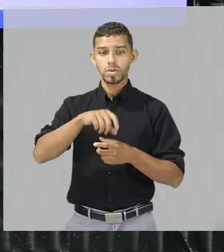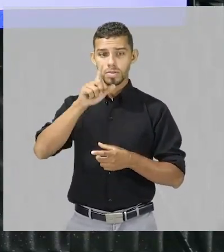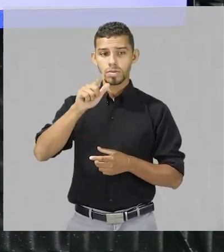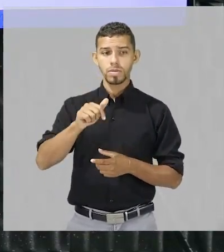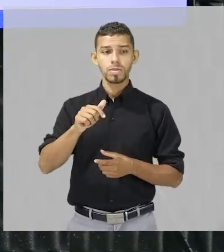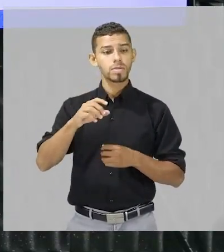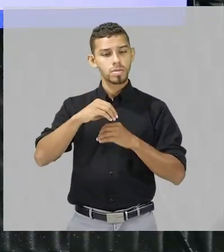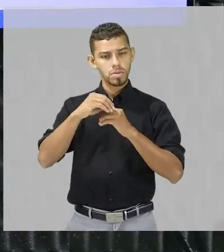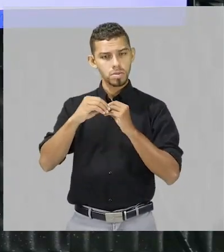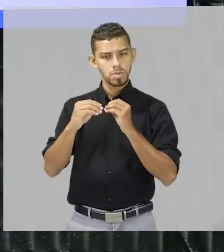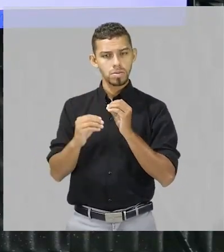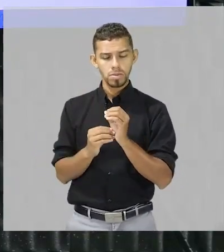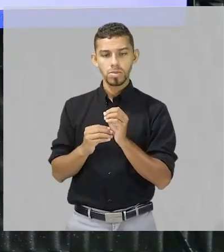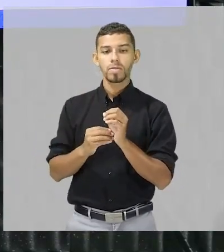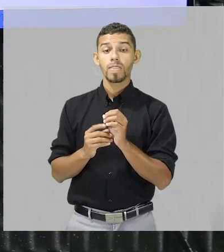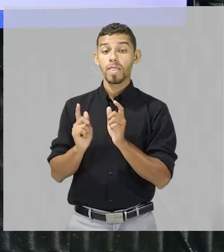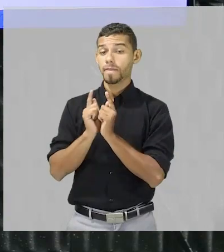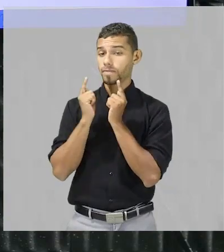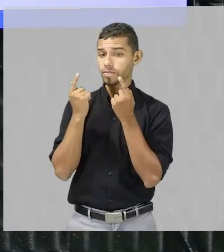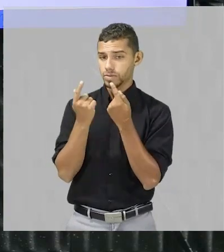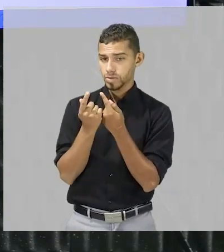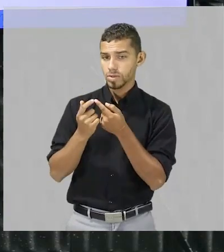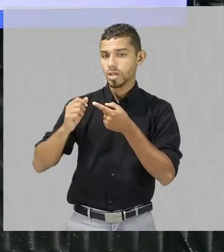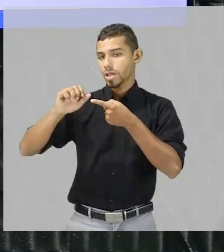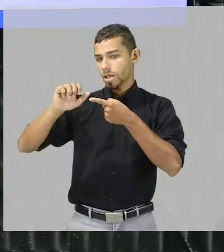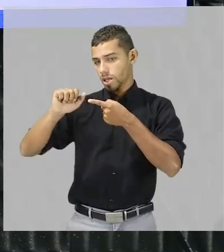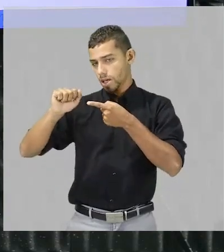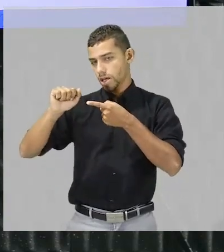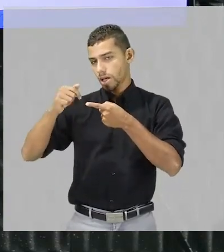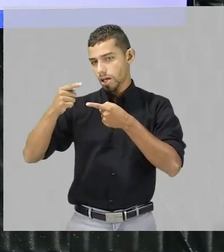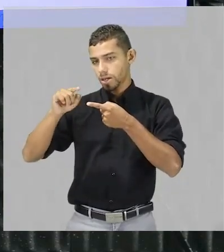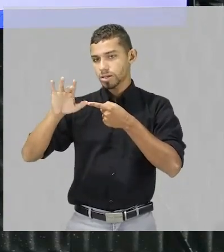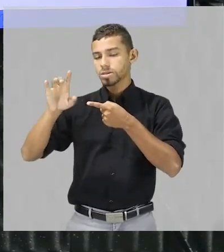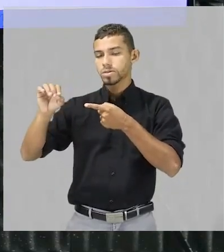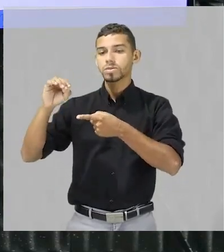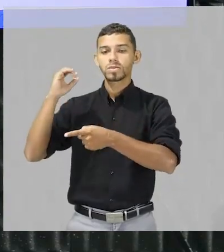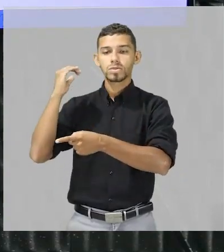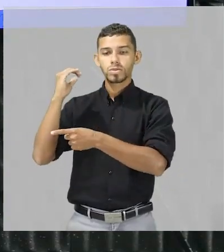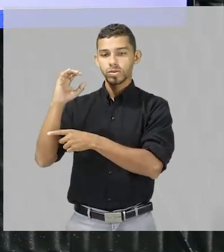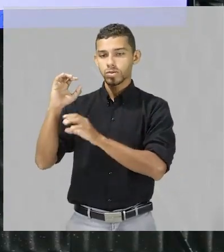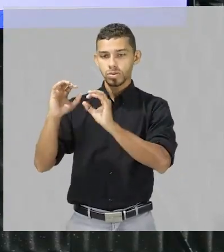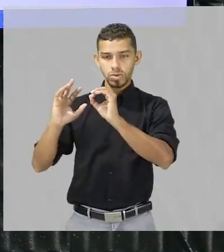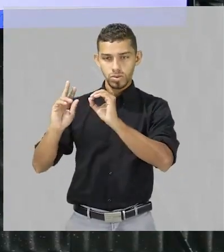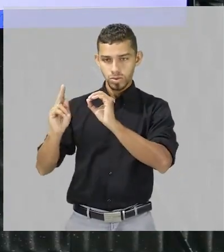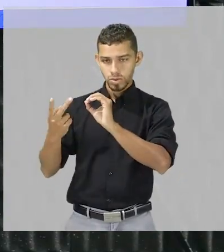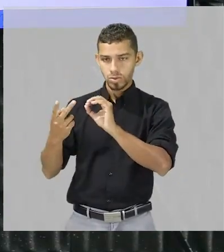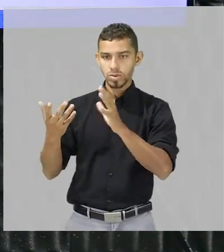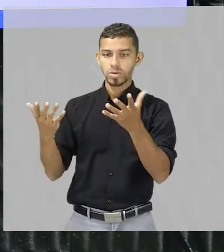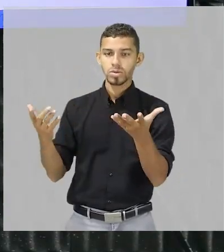molécula, entre os grupos funcionais de ácido carboxílico e amina primária,